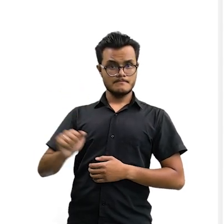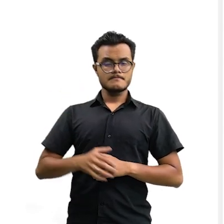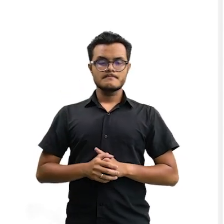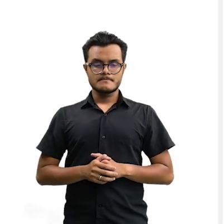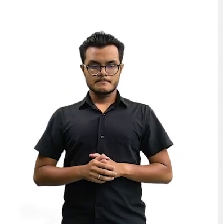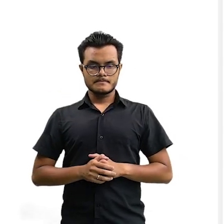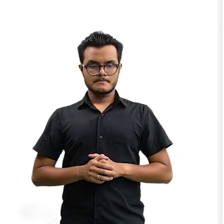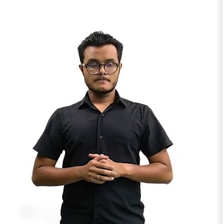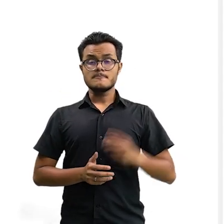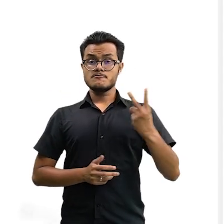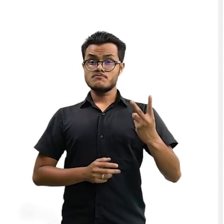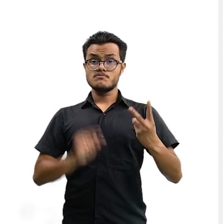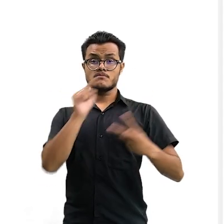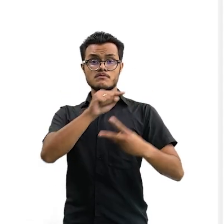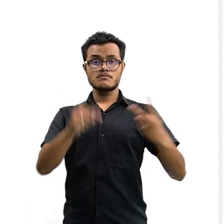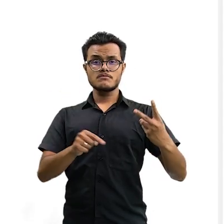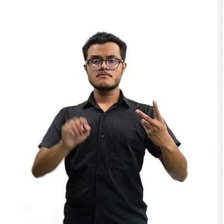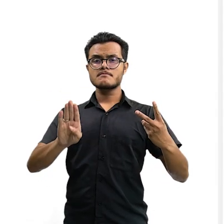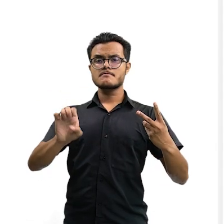grupamentos beta.